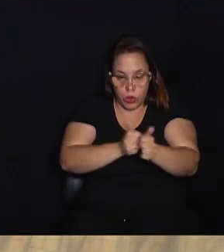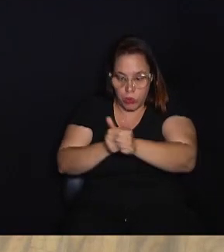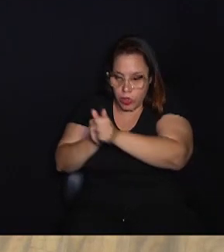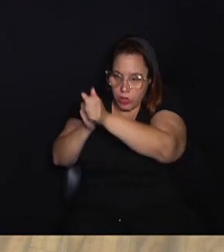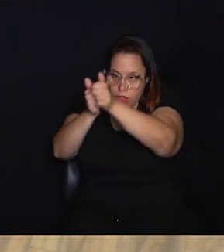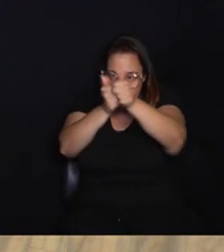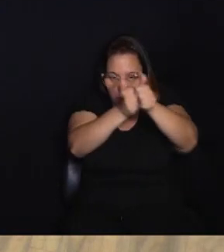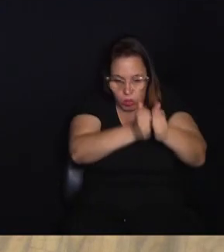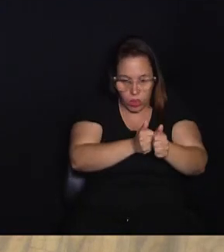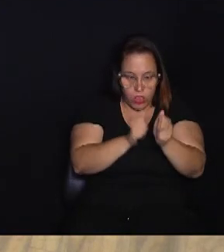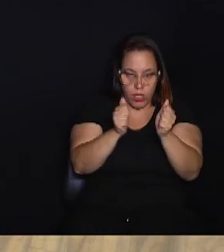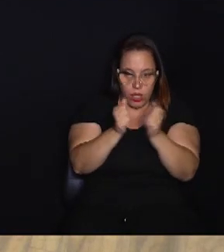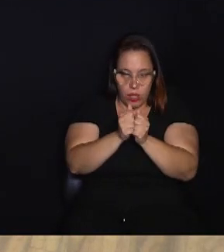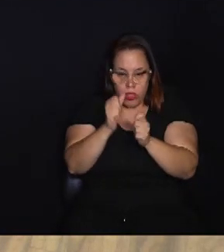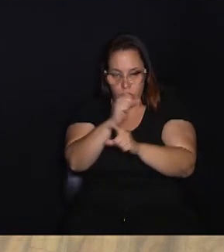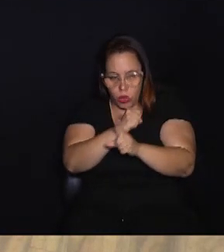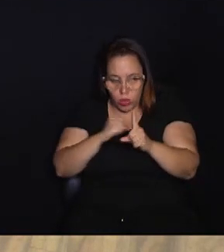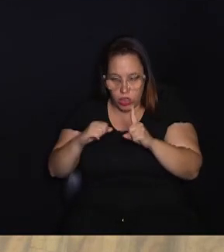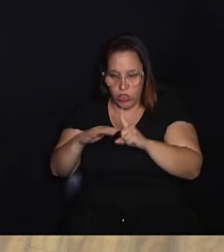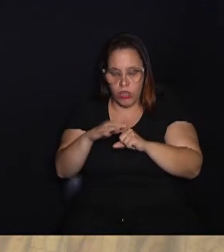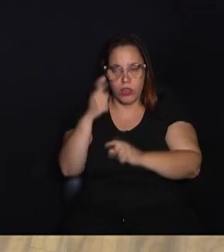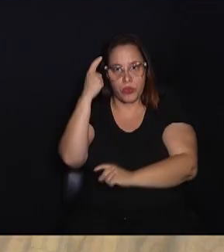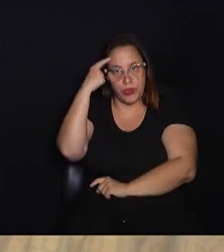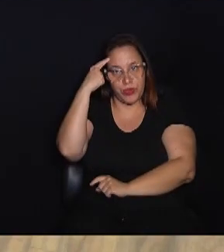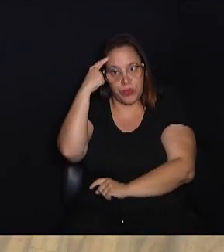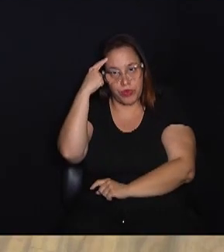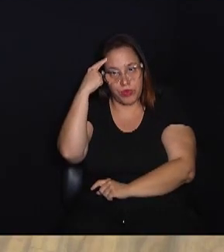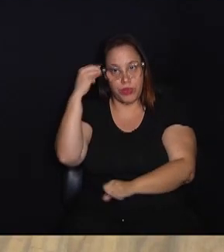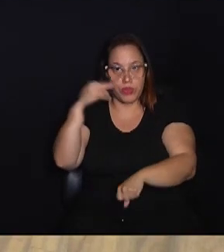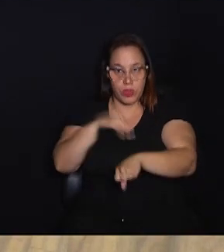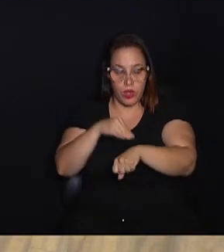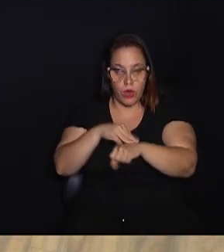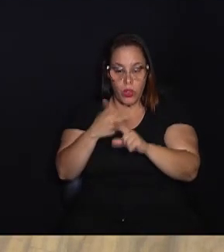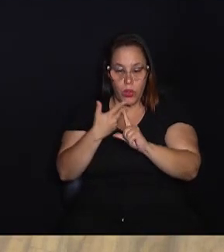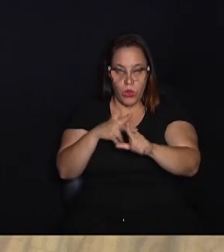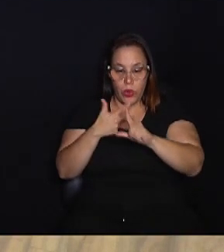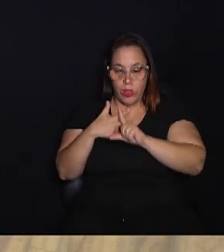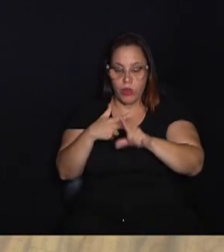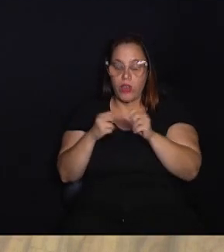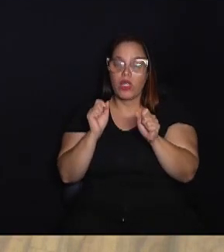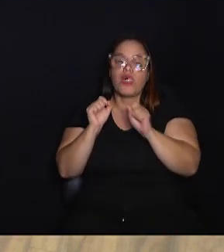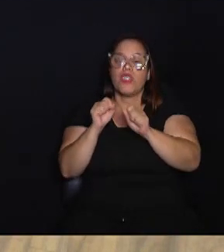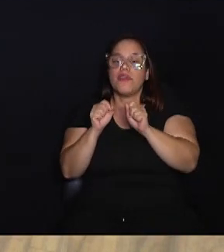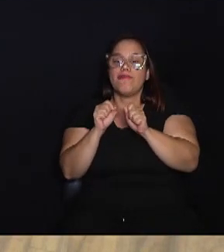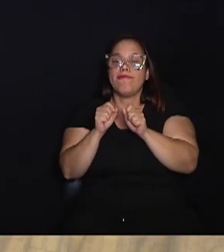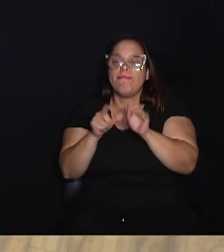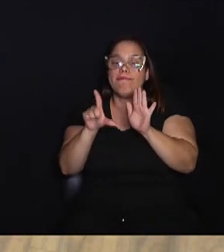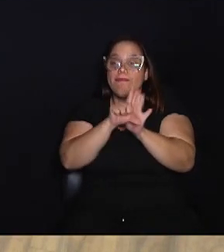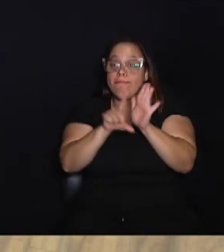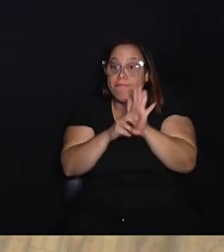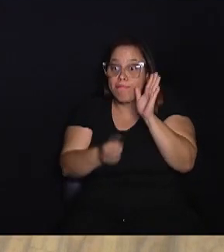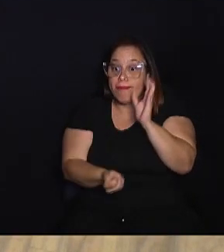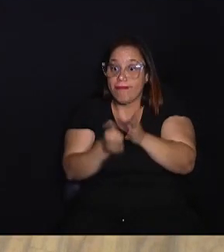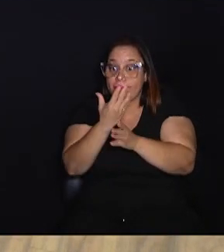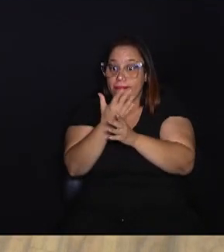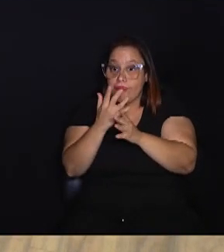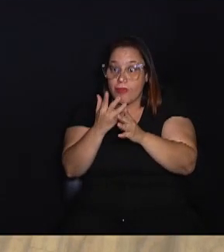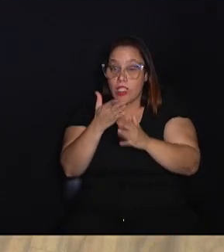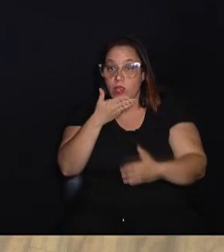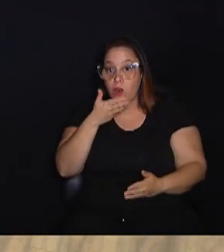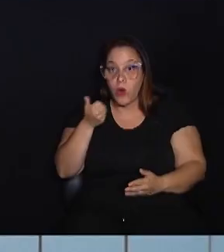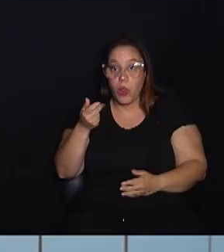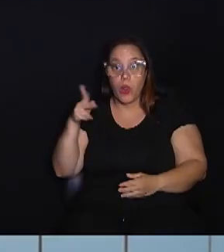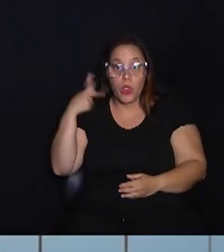participar junto à sociedade para pensar na nossa missão de legislador, o que a gente pode fazer para criar leis ou aprimorar as